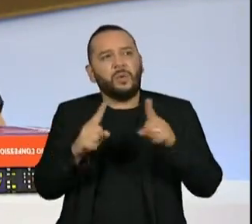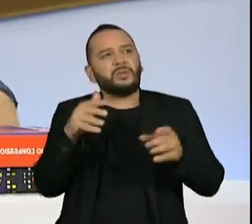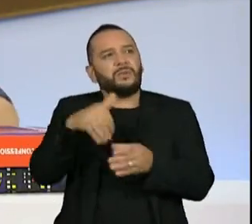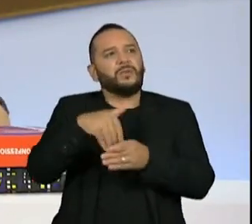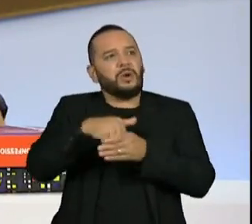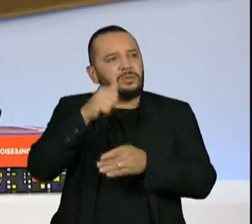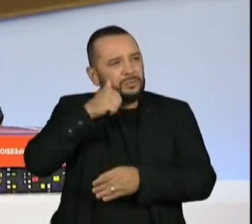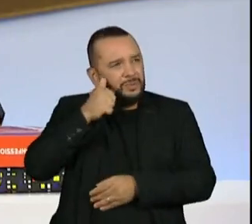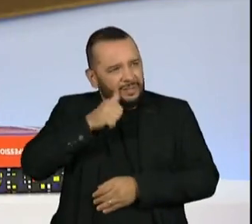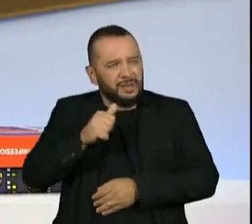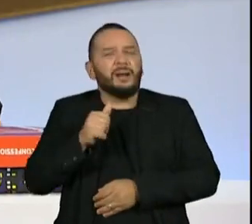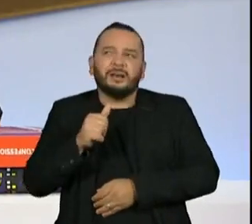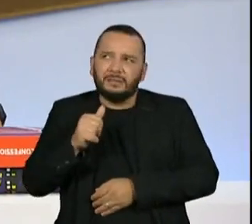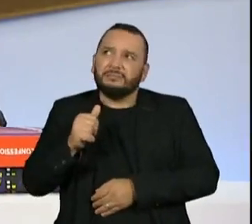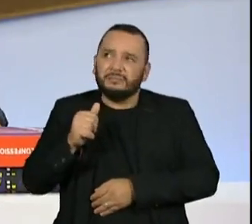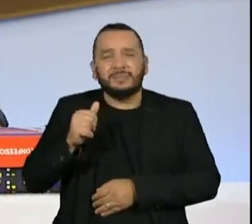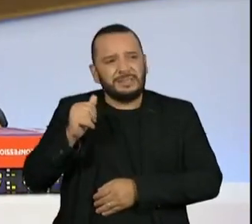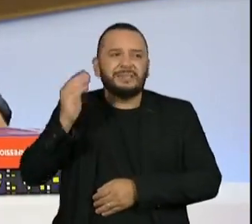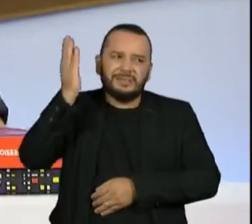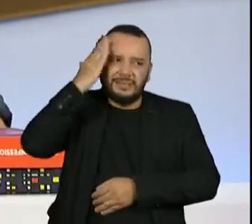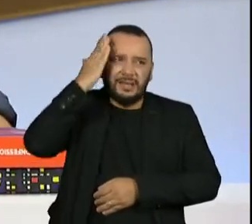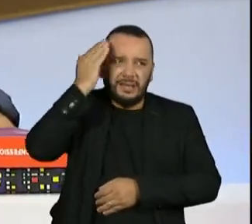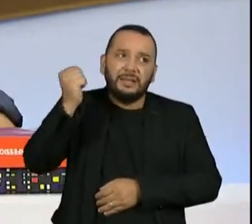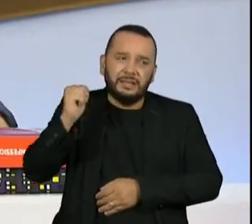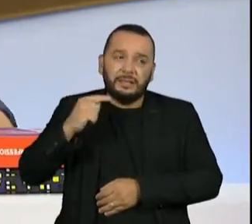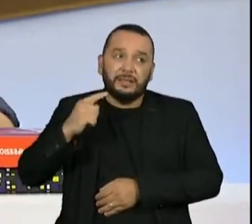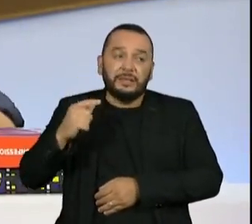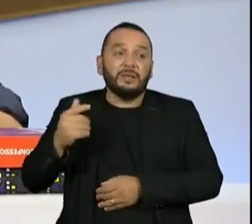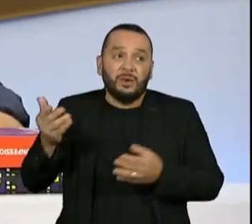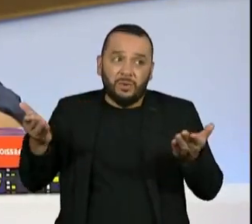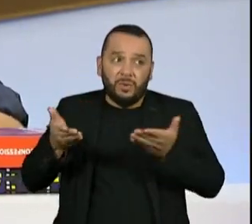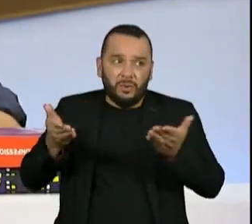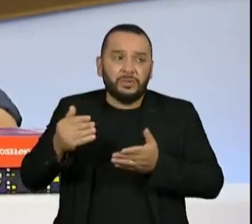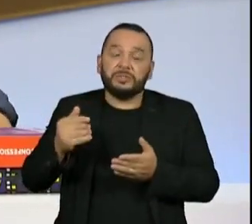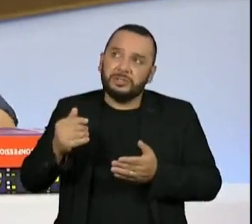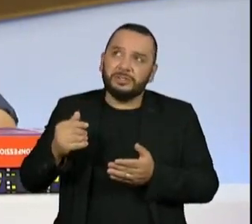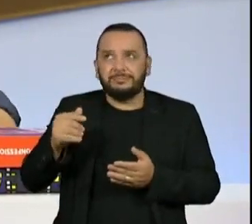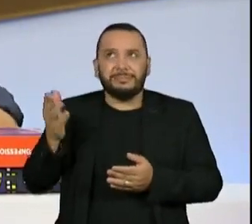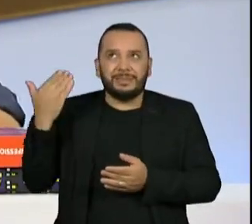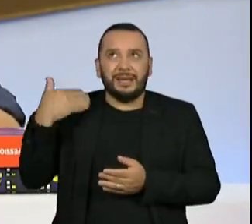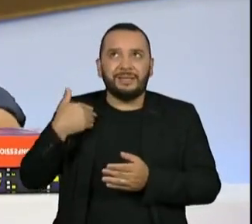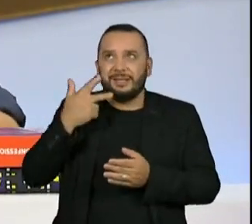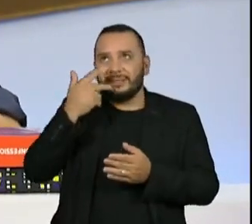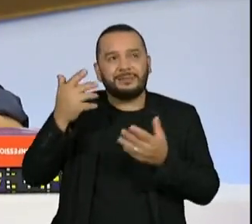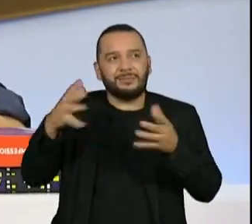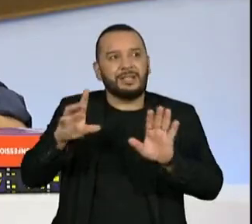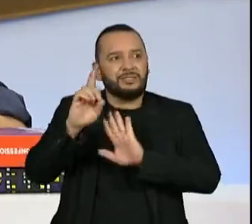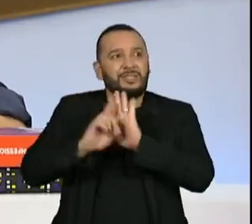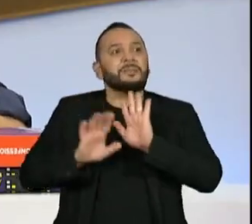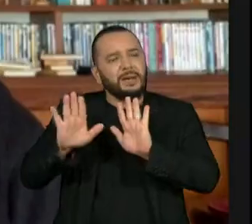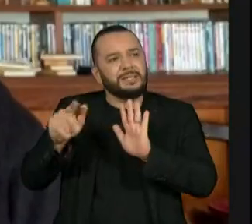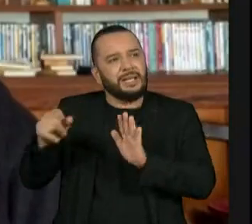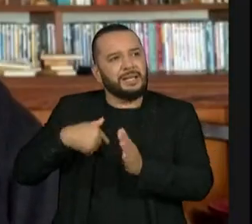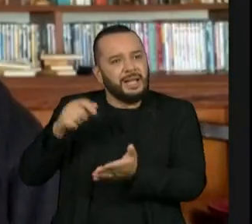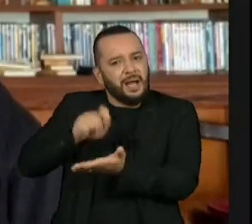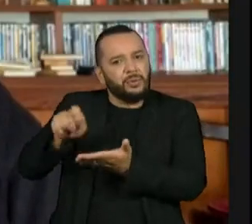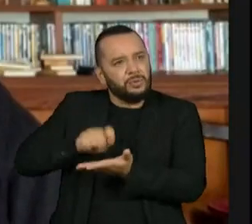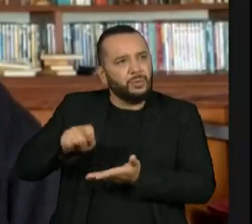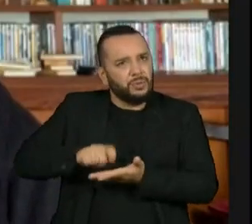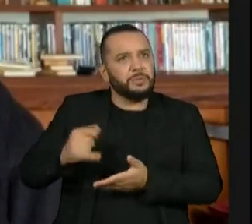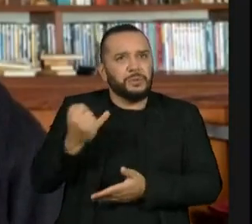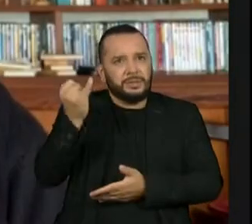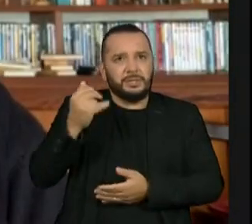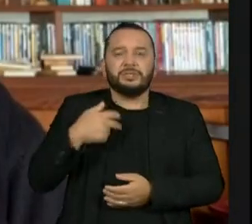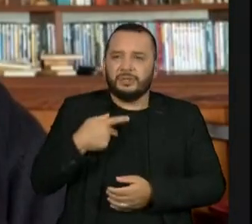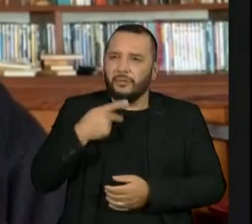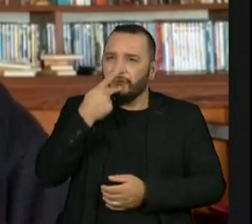tinha uma série de posturas hoje muito reacionárias em relação a direitos civis também. Não deixou de ser um autor importantíssimo. Eu cito